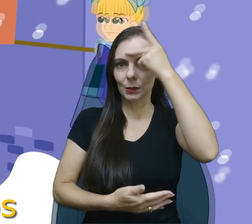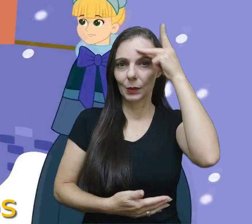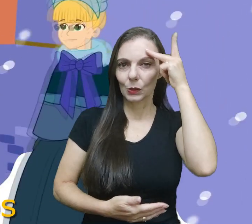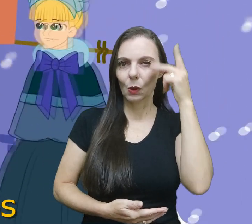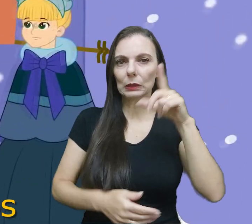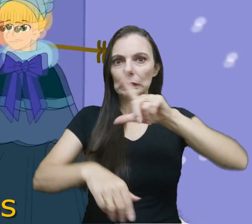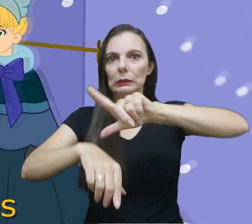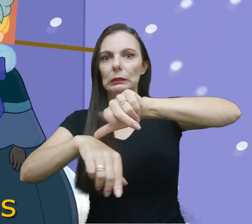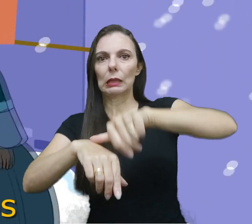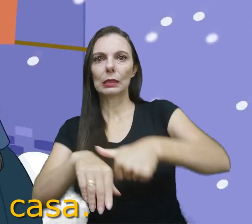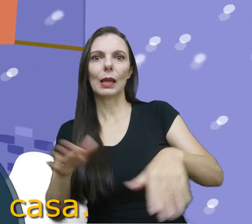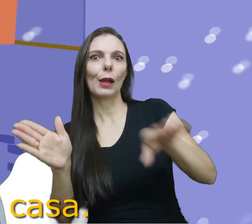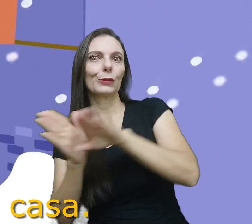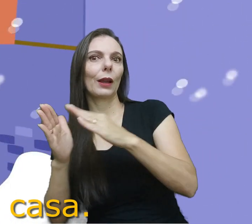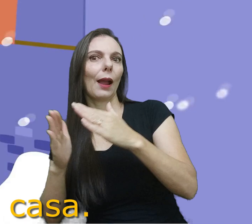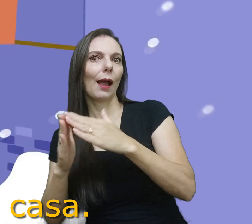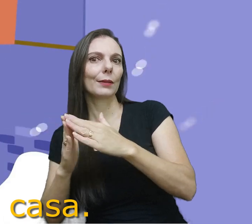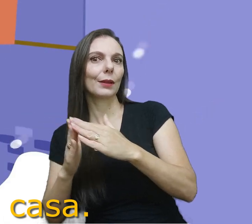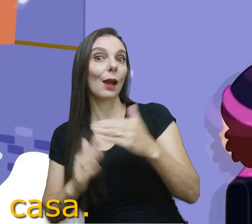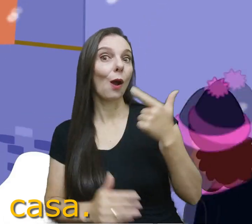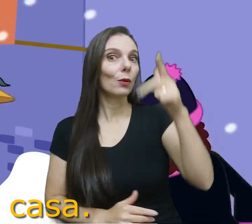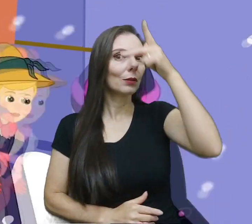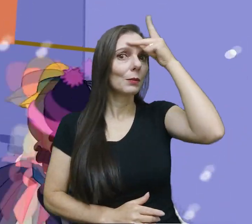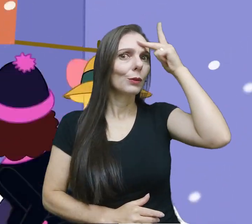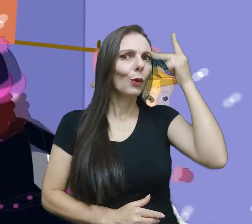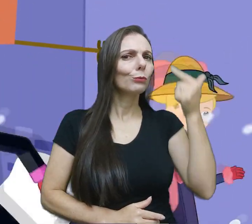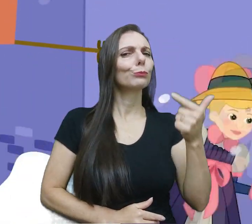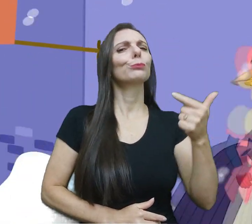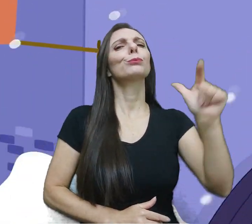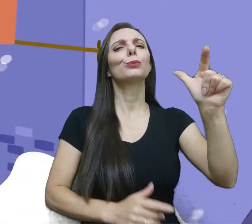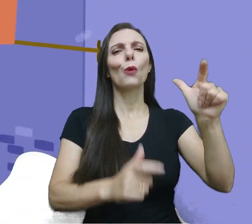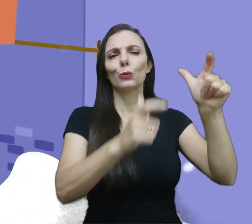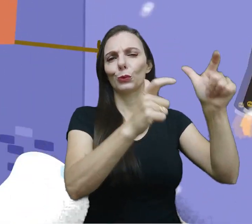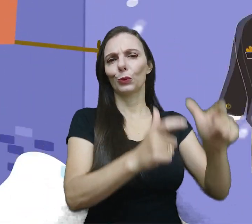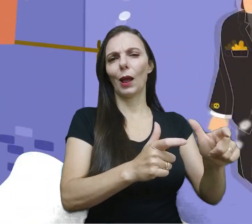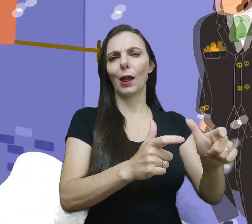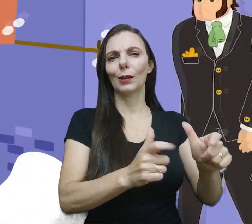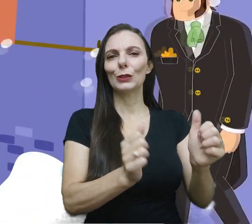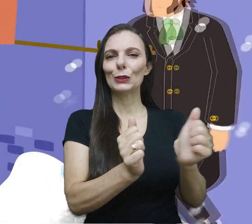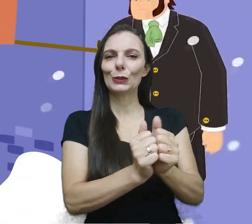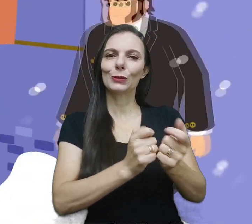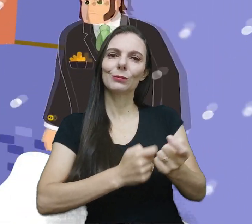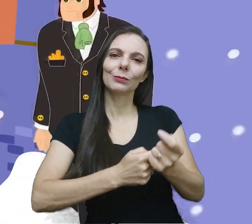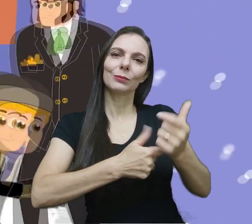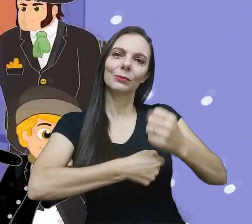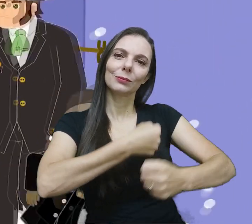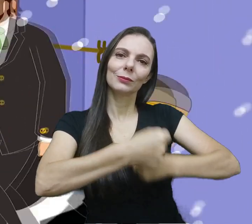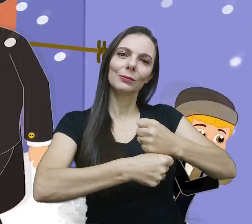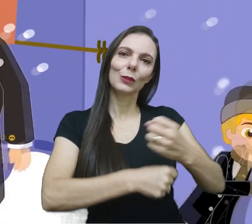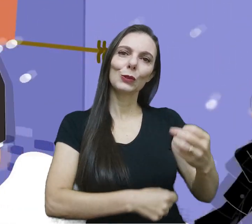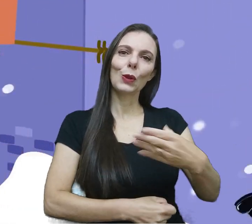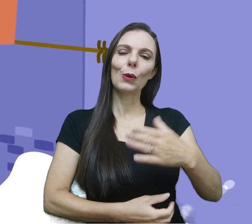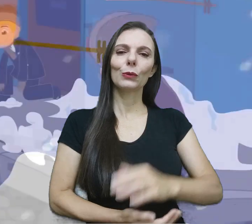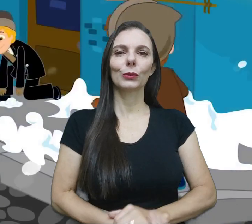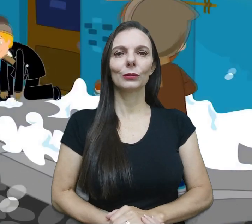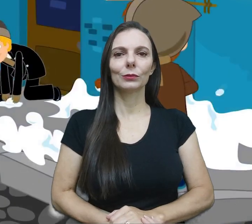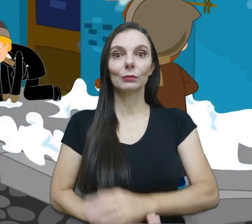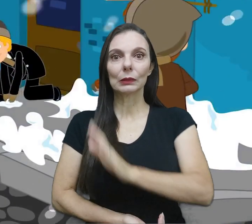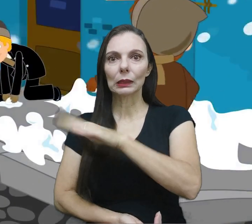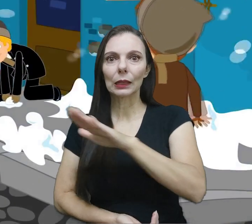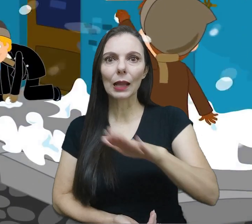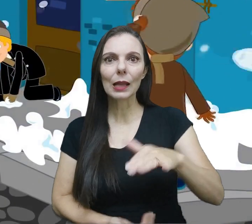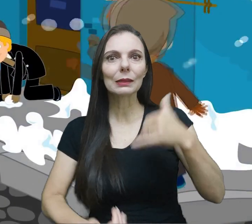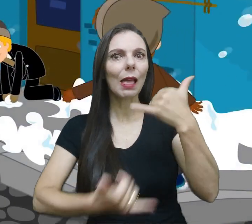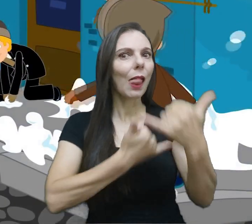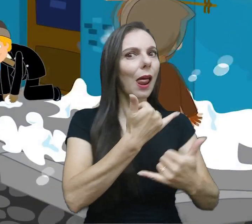Alguns estavam atrasados correndo para chegar em casa e outros estavam indo para outro local celebrar o Ano Novo.